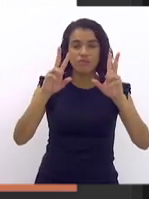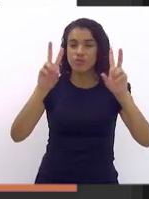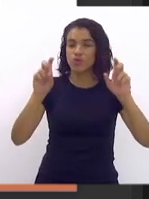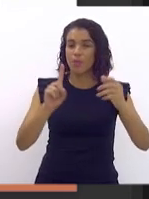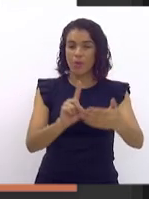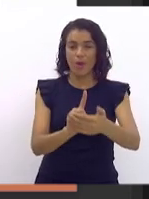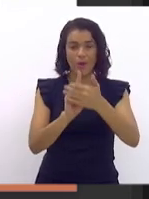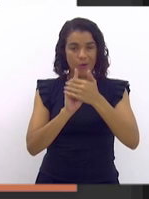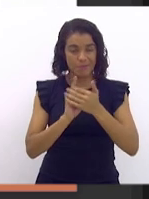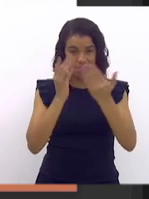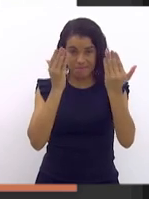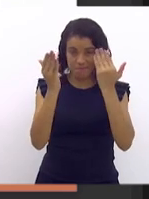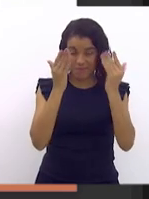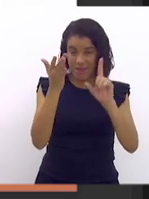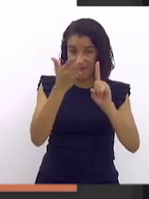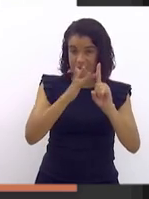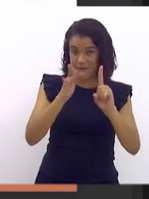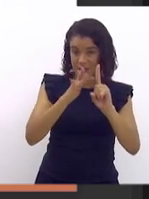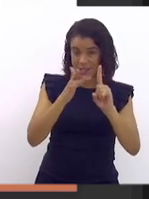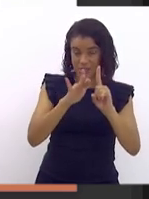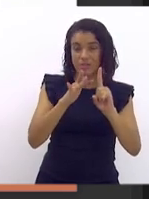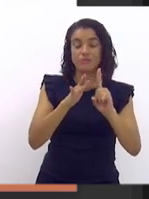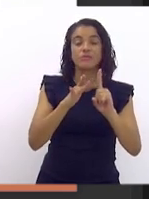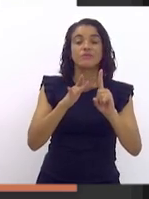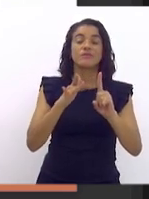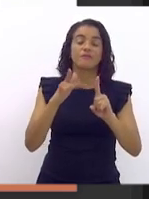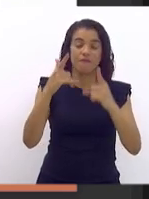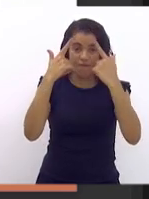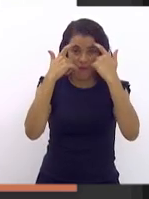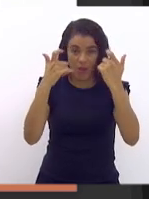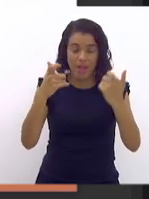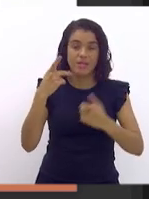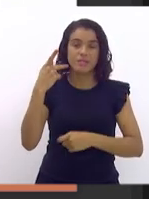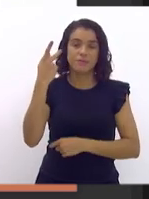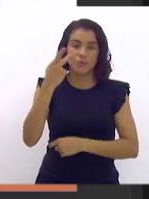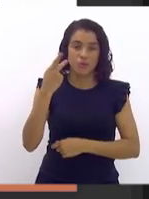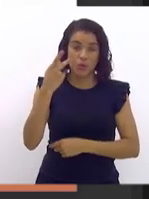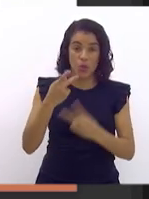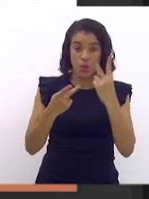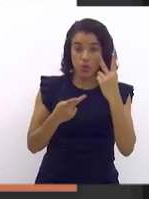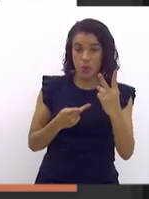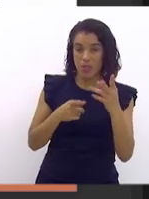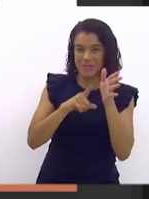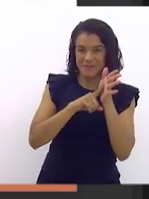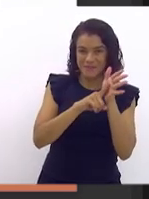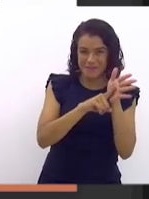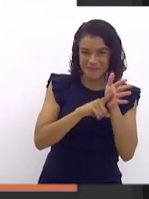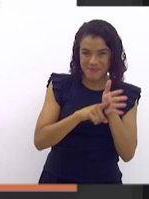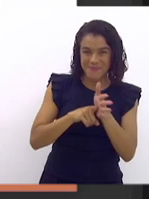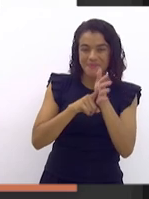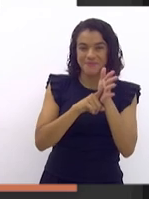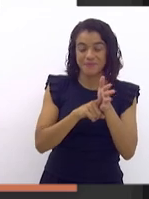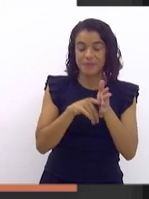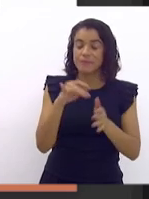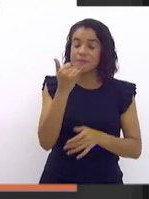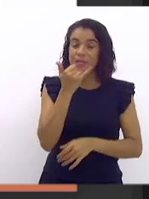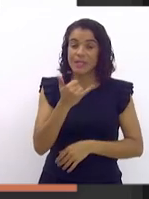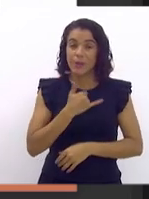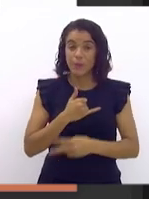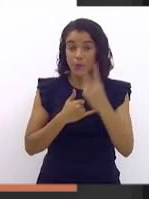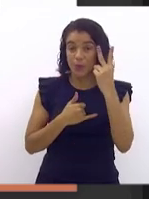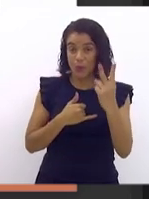acolhimento psicológico das vítimas de violência política. Então, nós vamos trazer duas pesquisadoras, aliás, perdão,